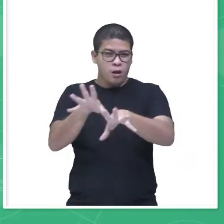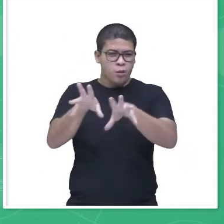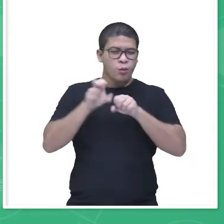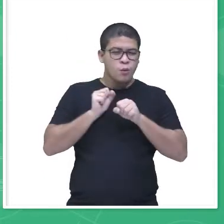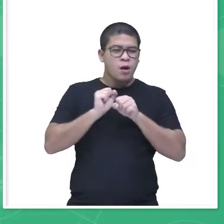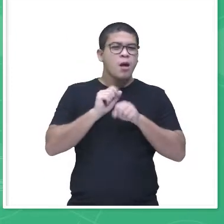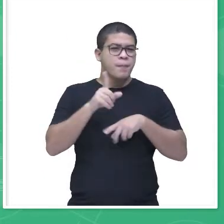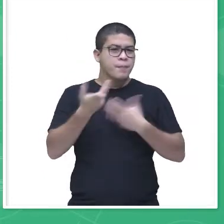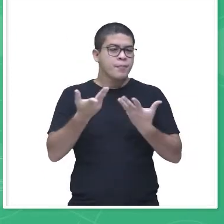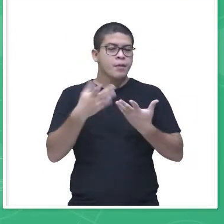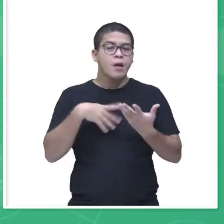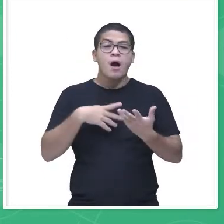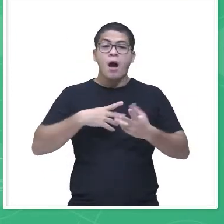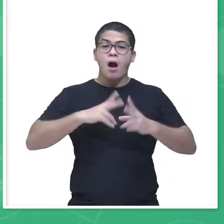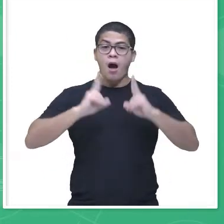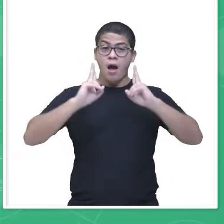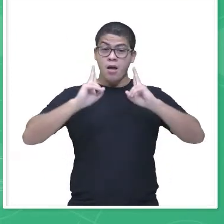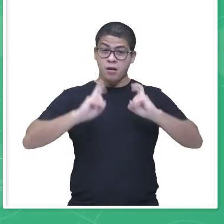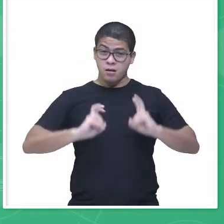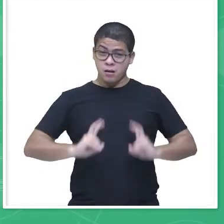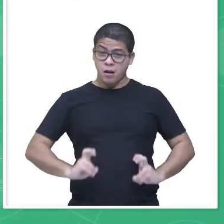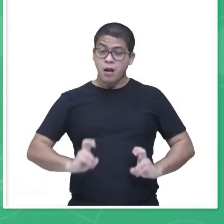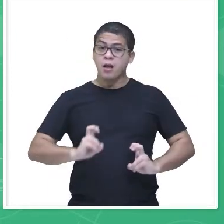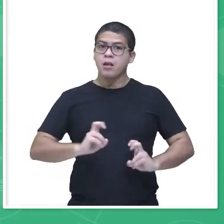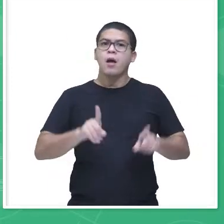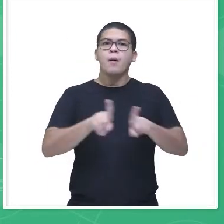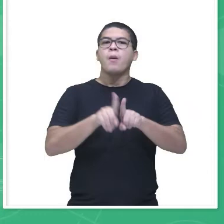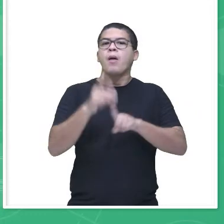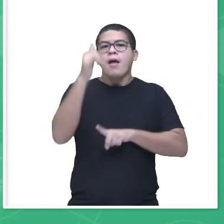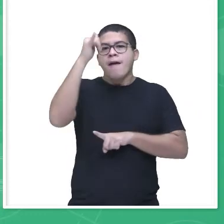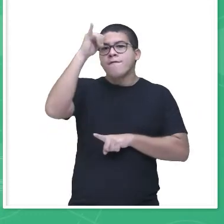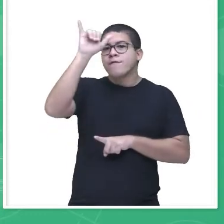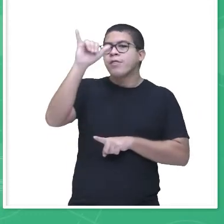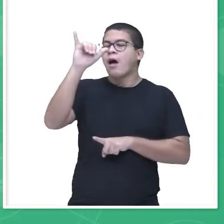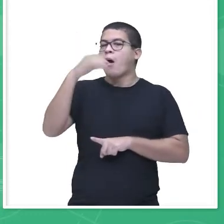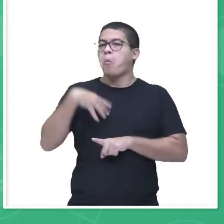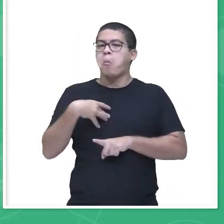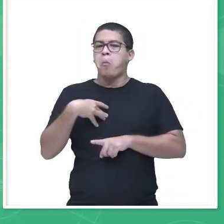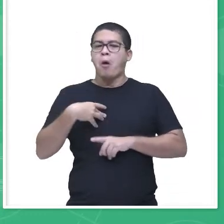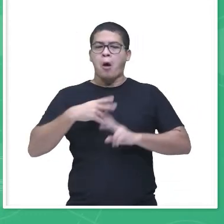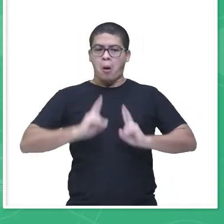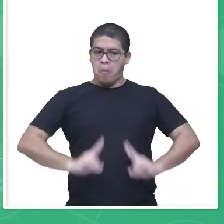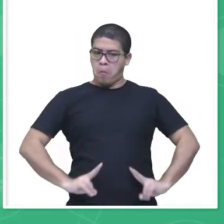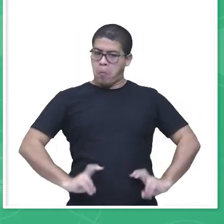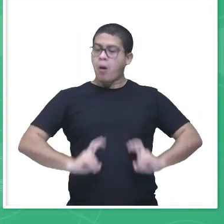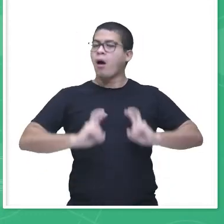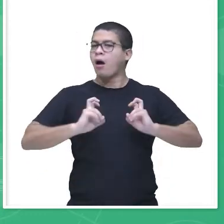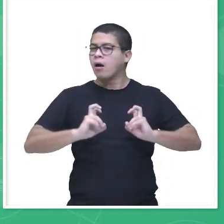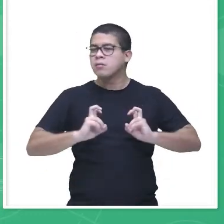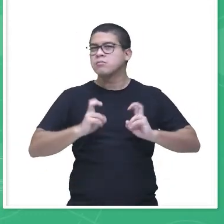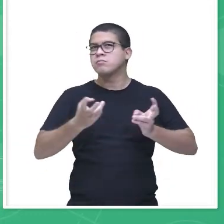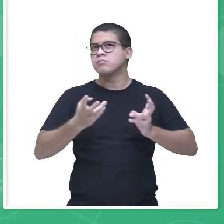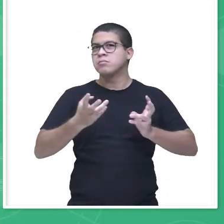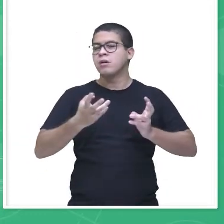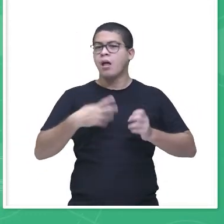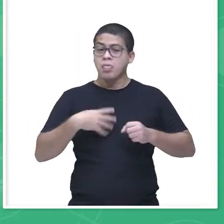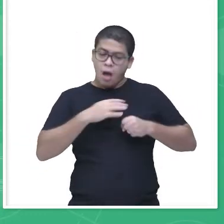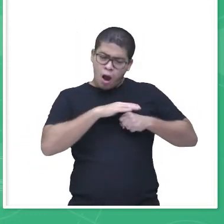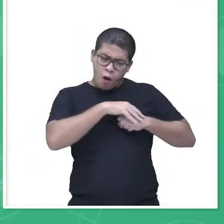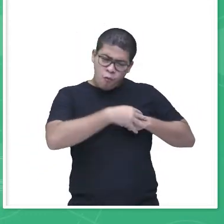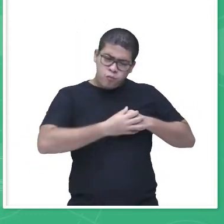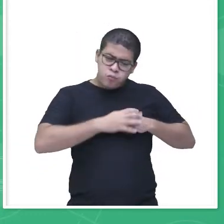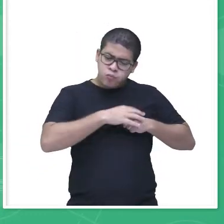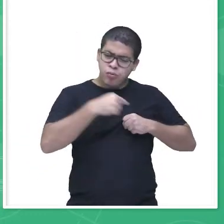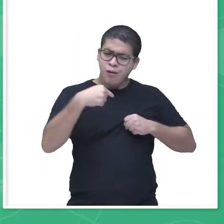Fazer exames de prevenção, prevenção ao câncer, prevenção de mulheres, de